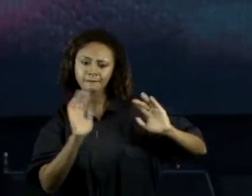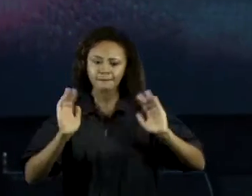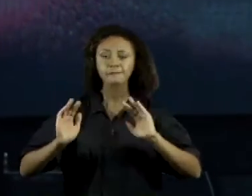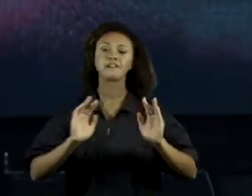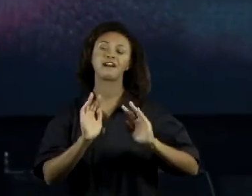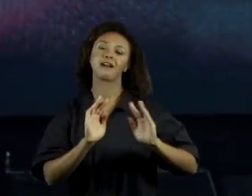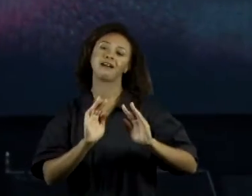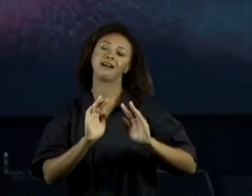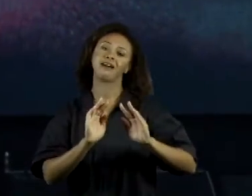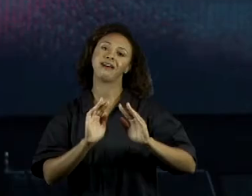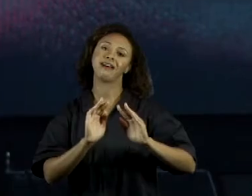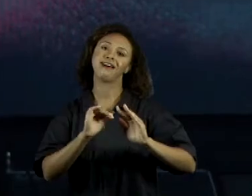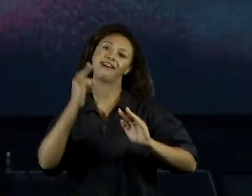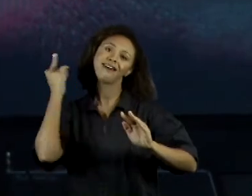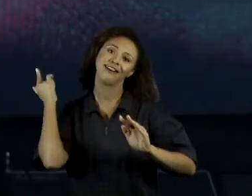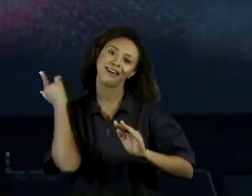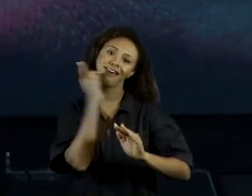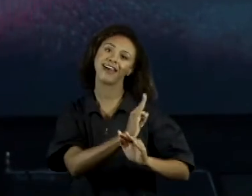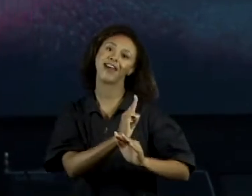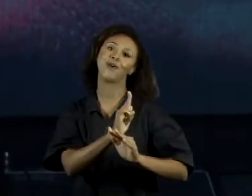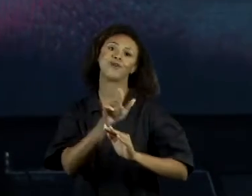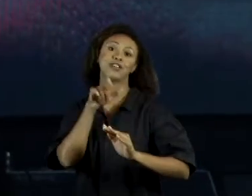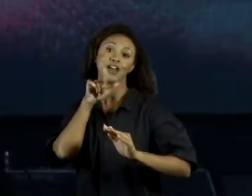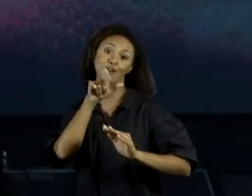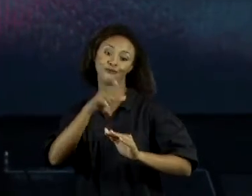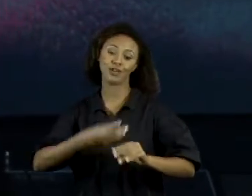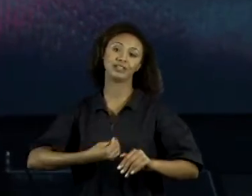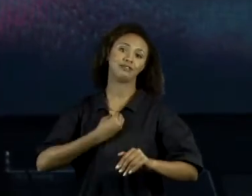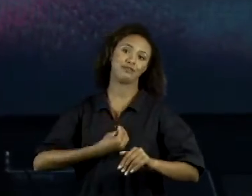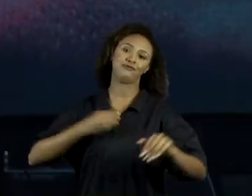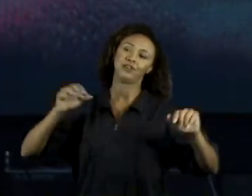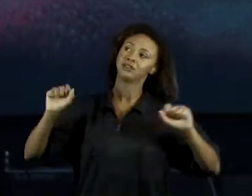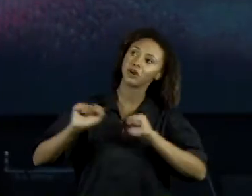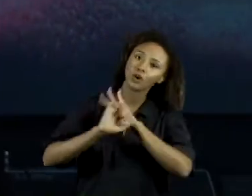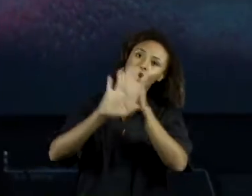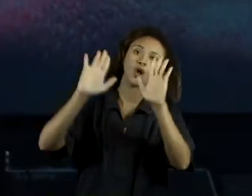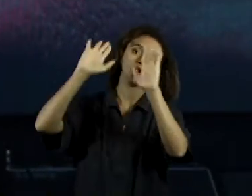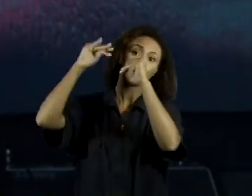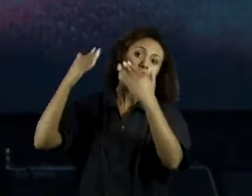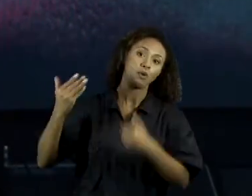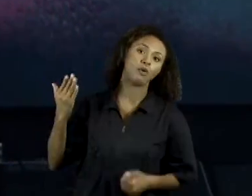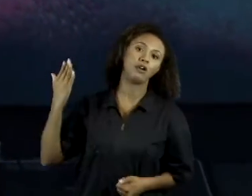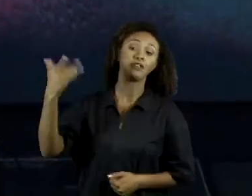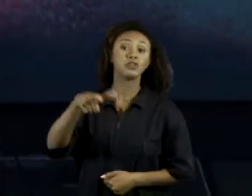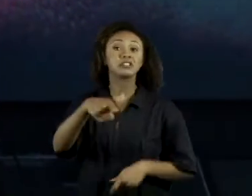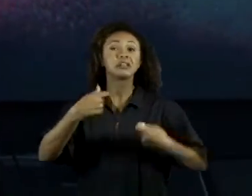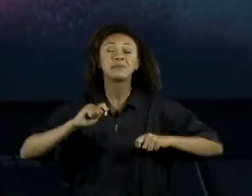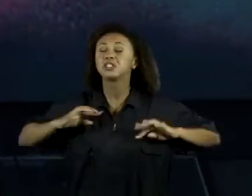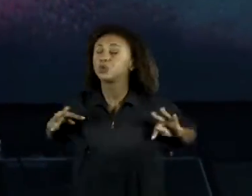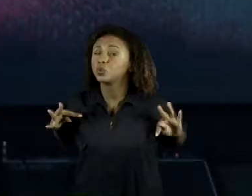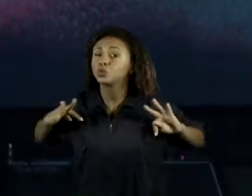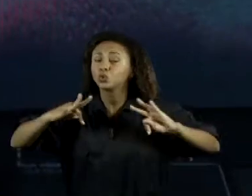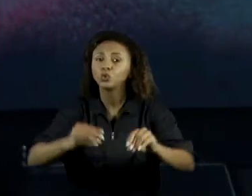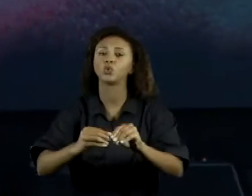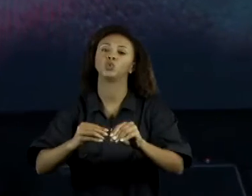que vai lhe dar honra e glória. Amém? Busque excelência em